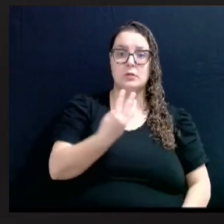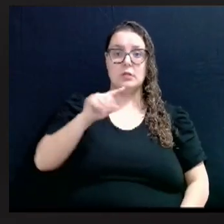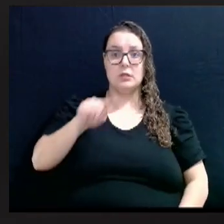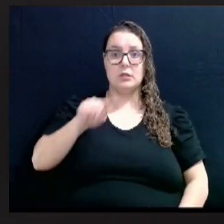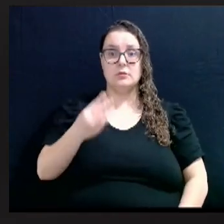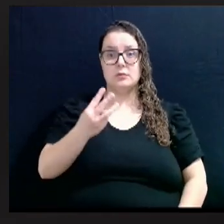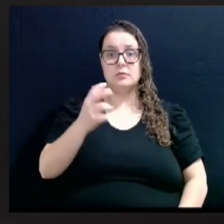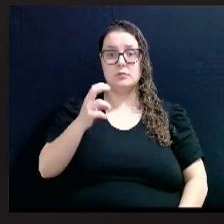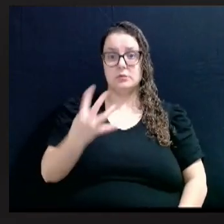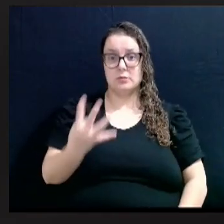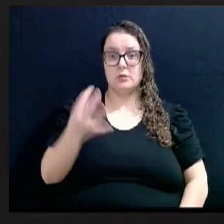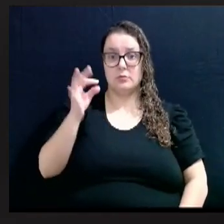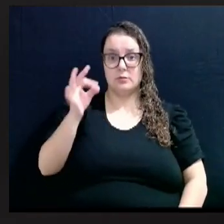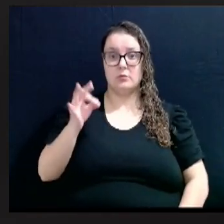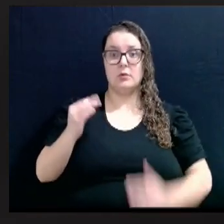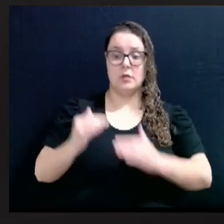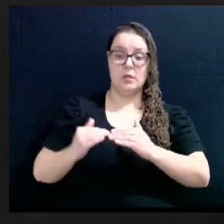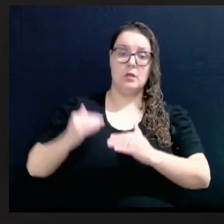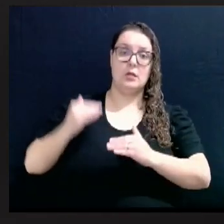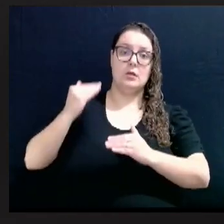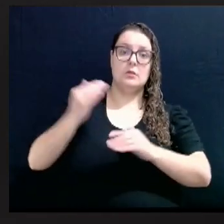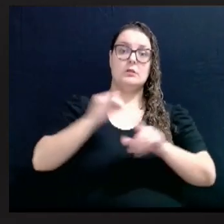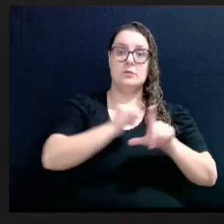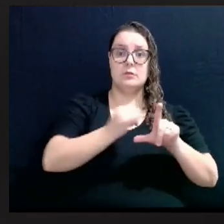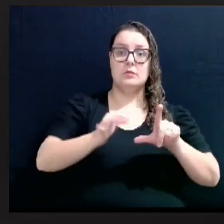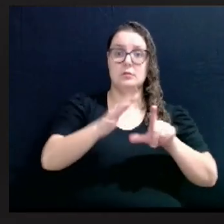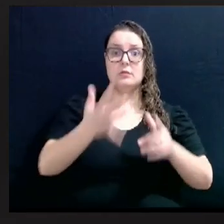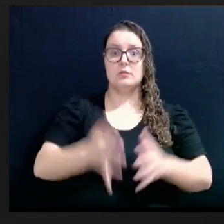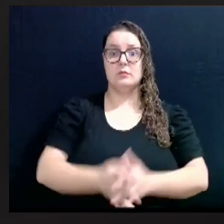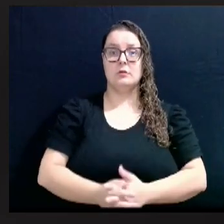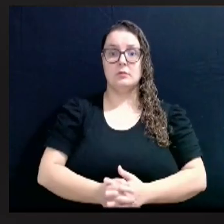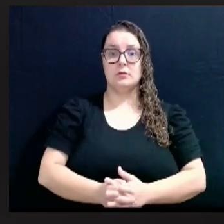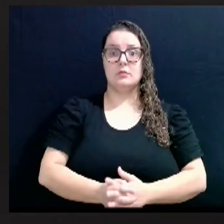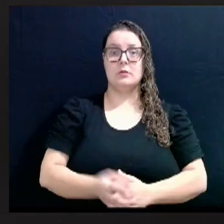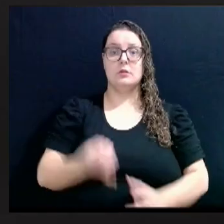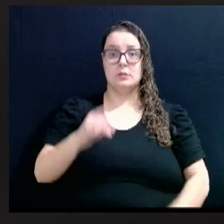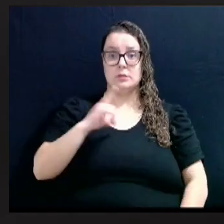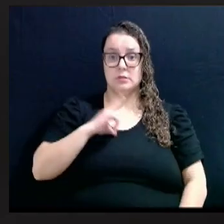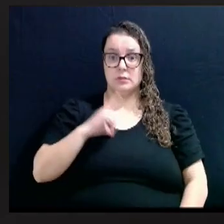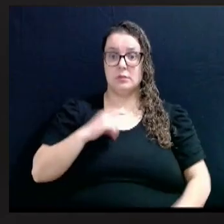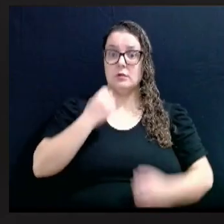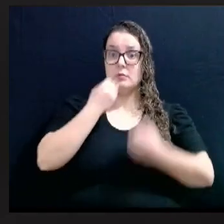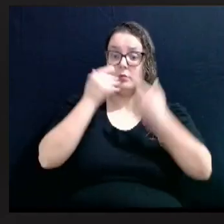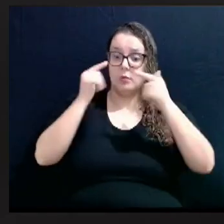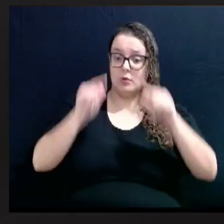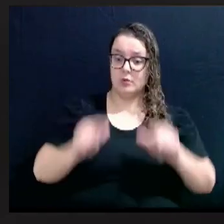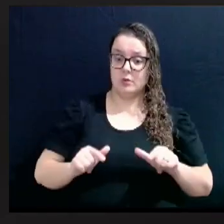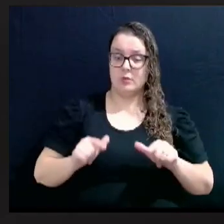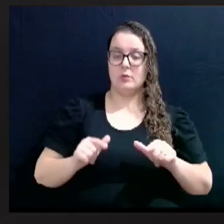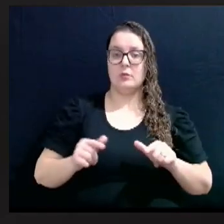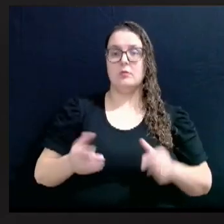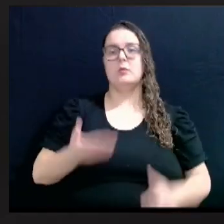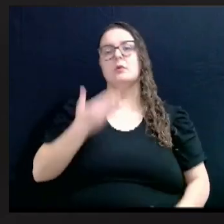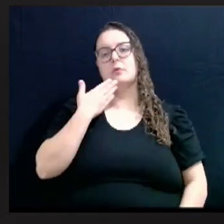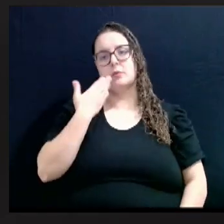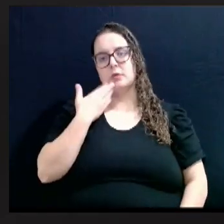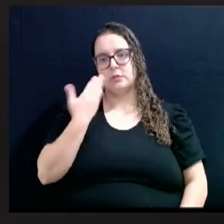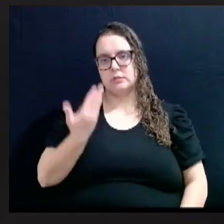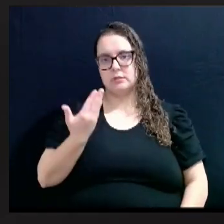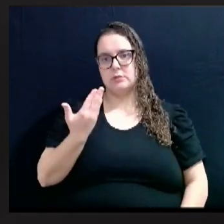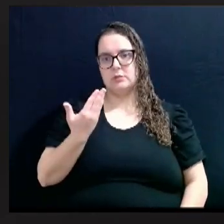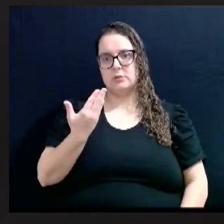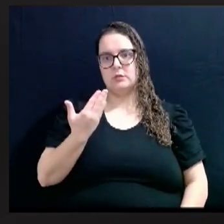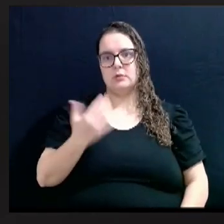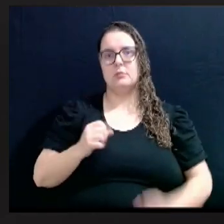13,34%, acima da inflação. Tá? Então, se você tem uma boa localização, isso vai te facilitar para que você, não que